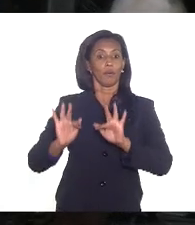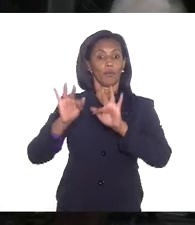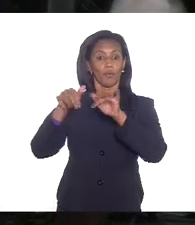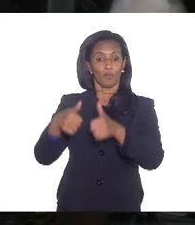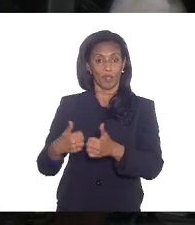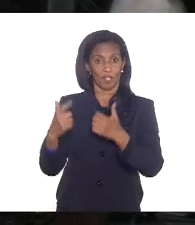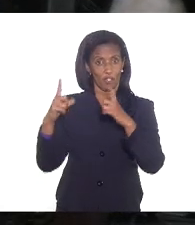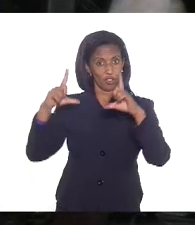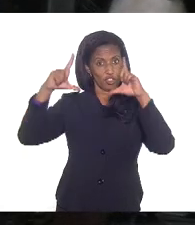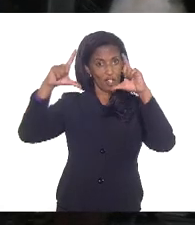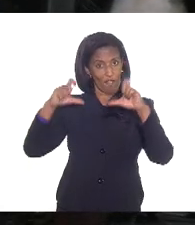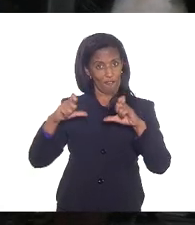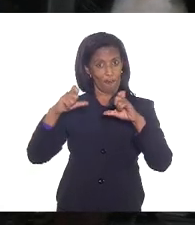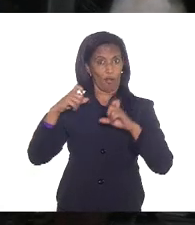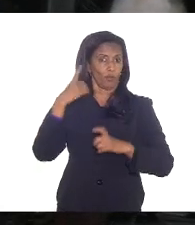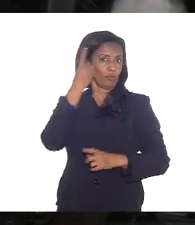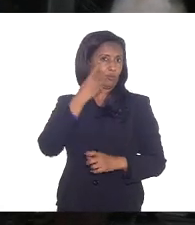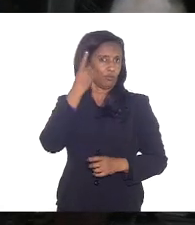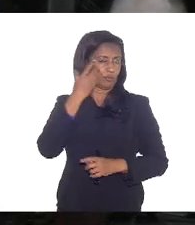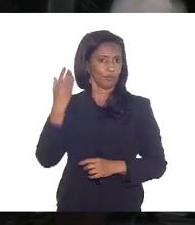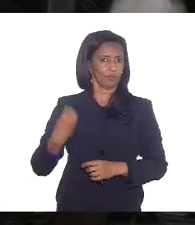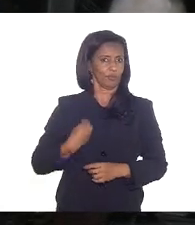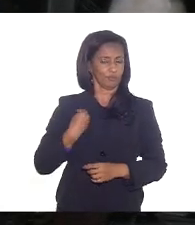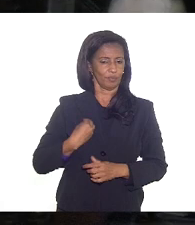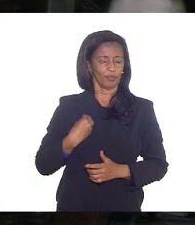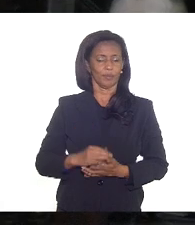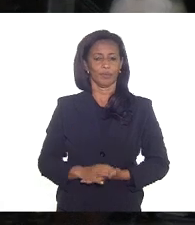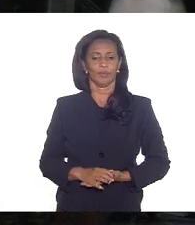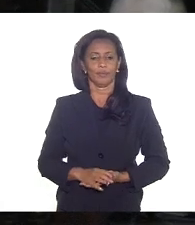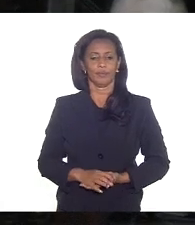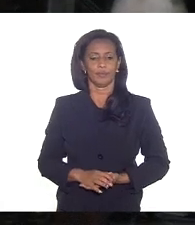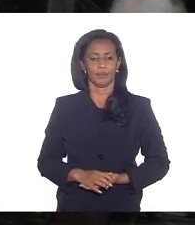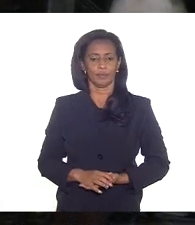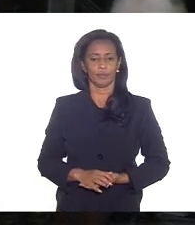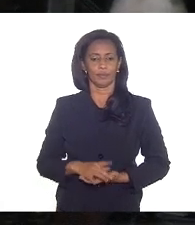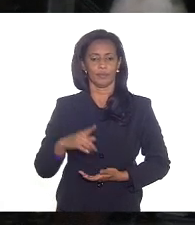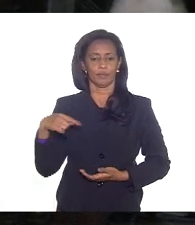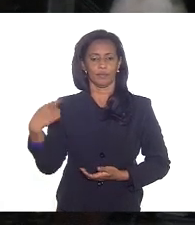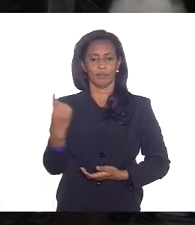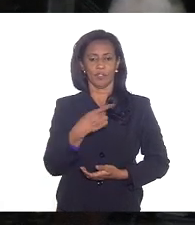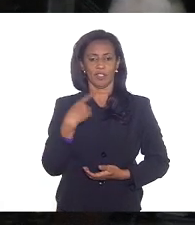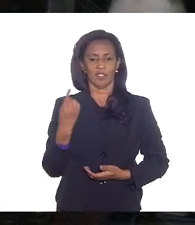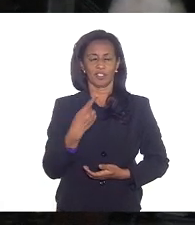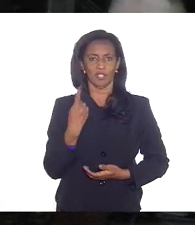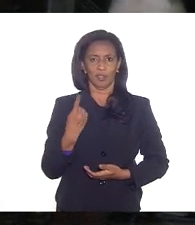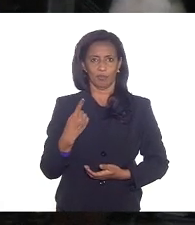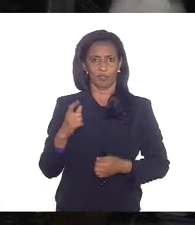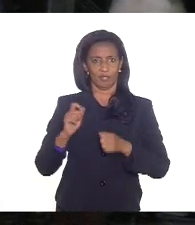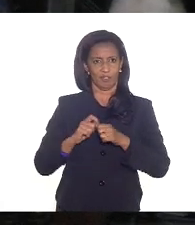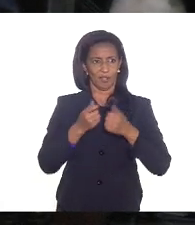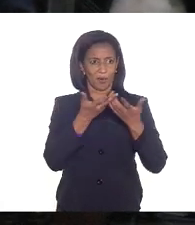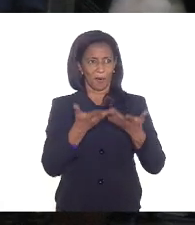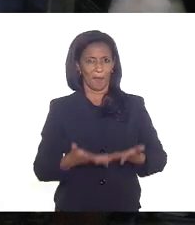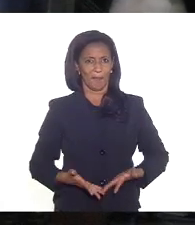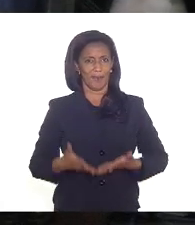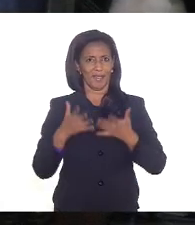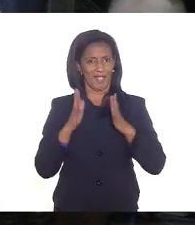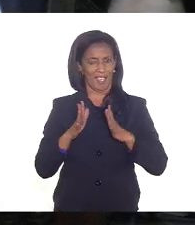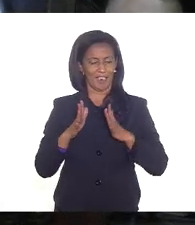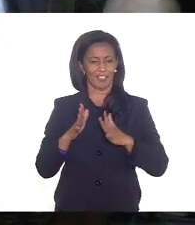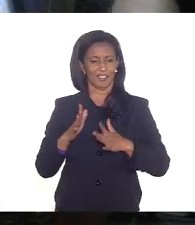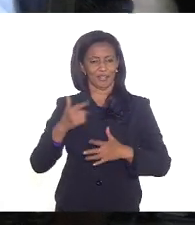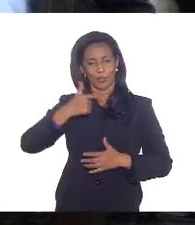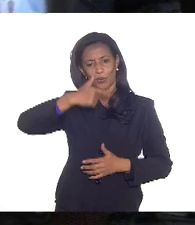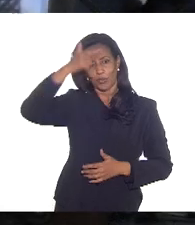final vamos tirar uma foto aqui que o parlamentar de presente é nós temos a homenagem alguns Polo na 8ª sessão ordinária